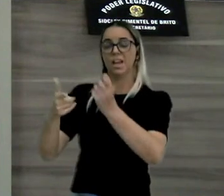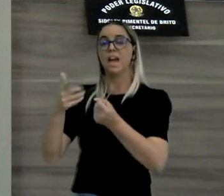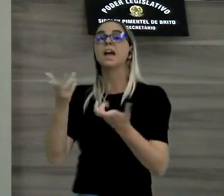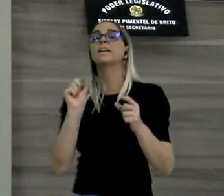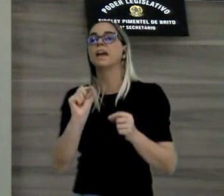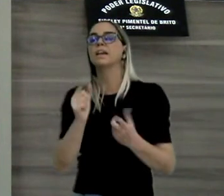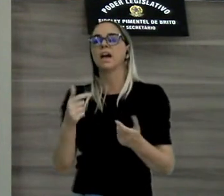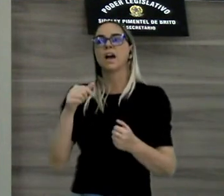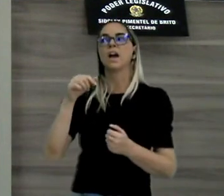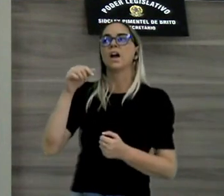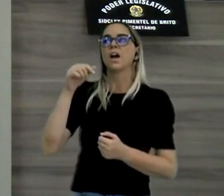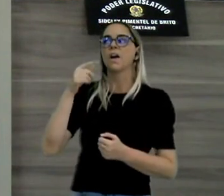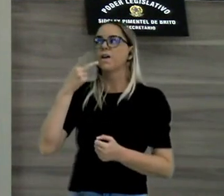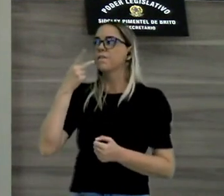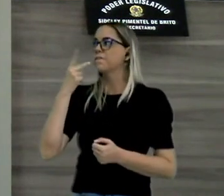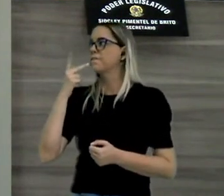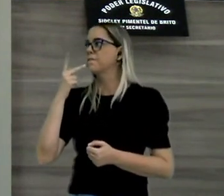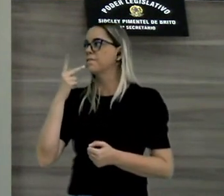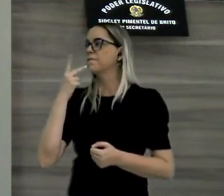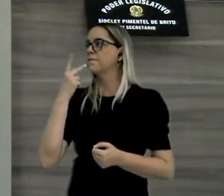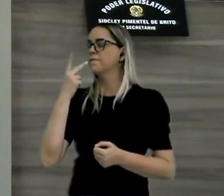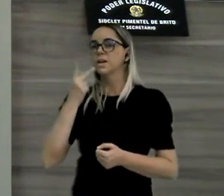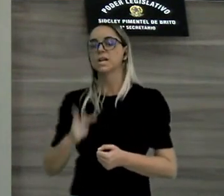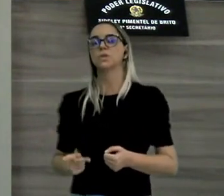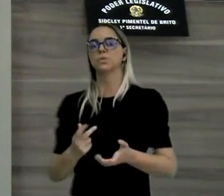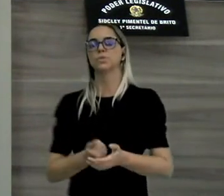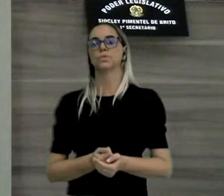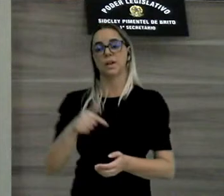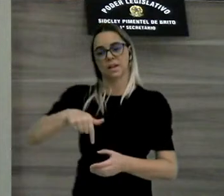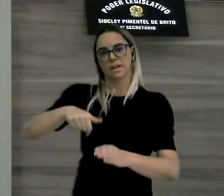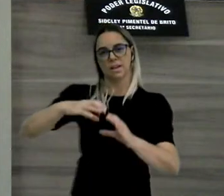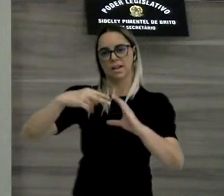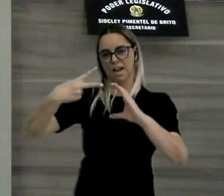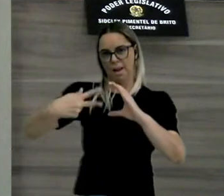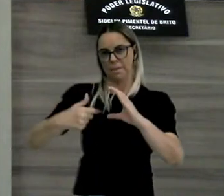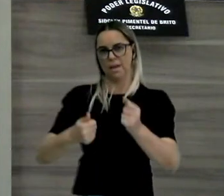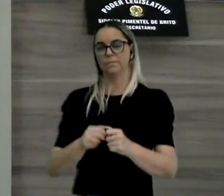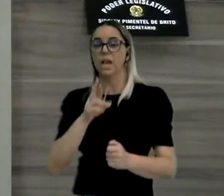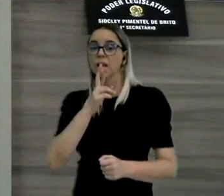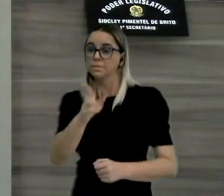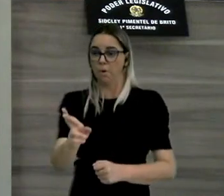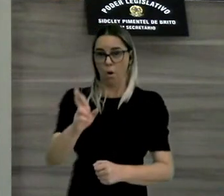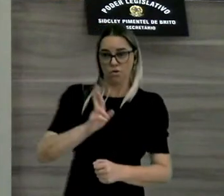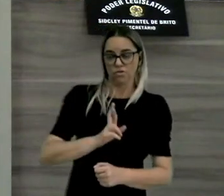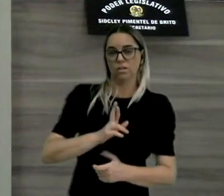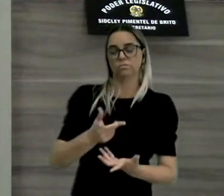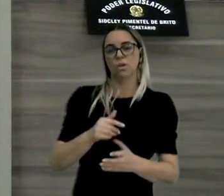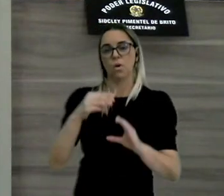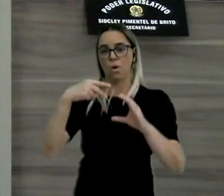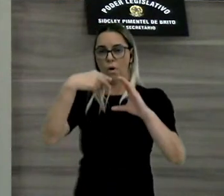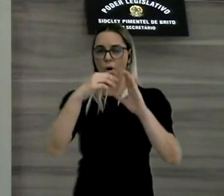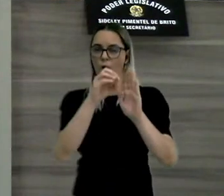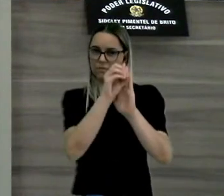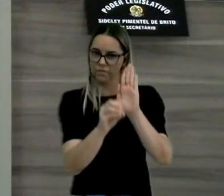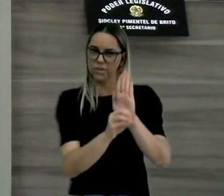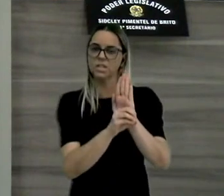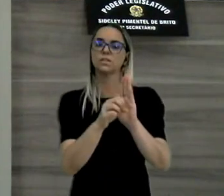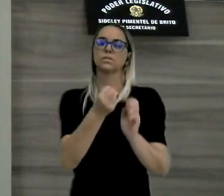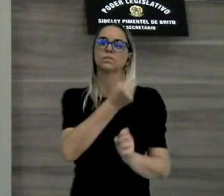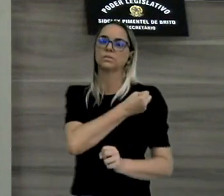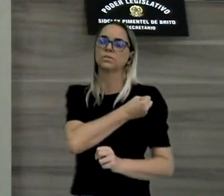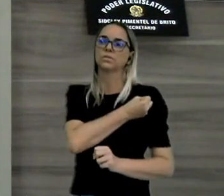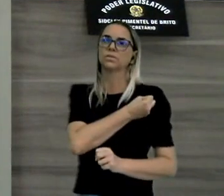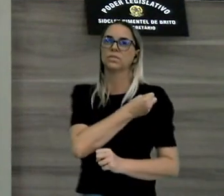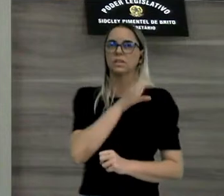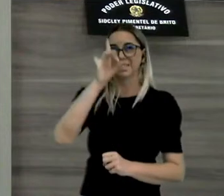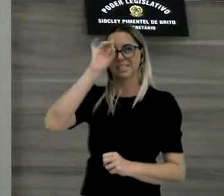Municipal de São Bento nun Avenida Manuel câ 729 Cent assunto resposta ao Ofício número 87/2022 de 7 de